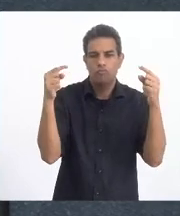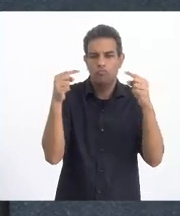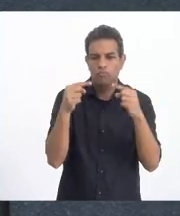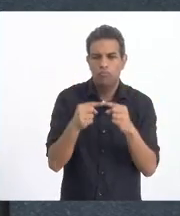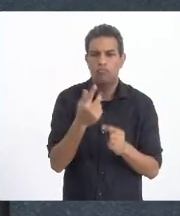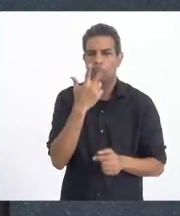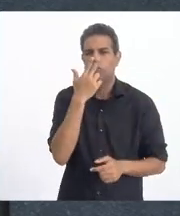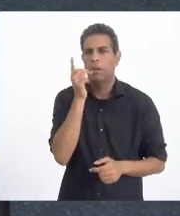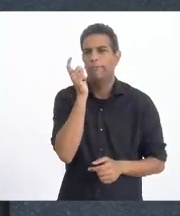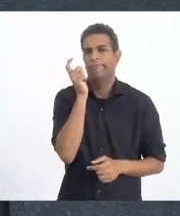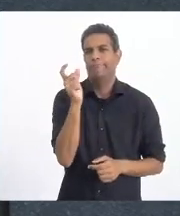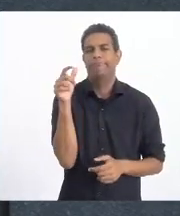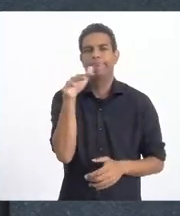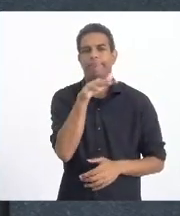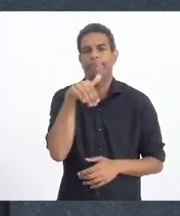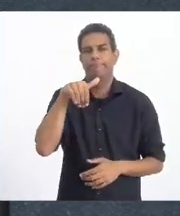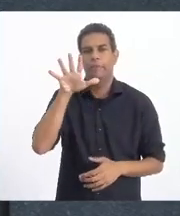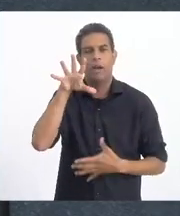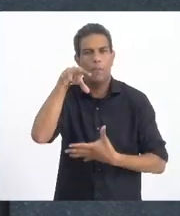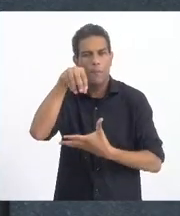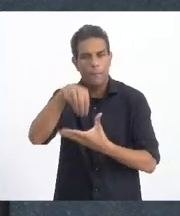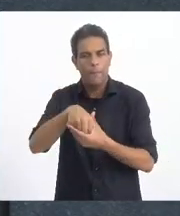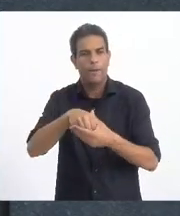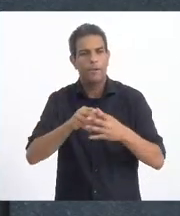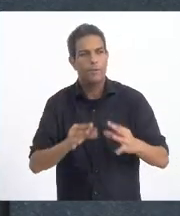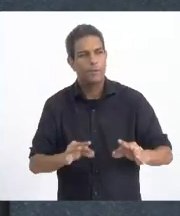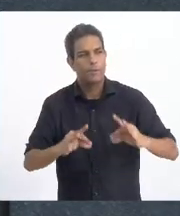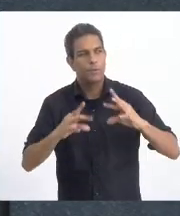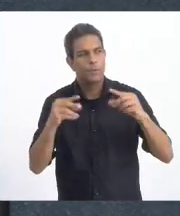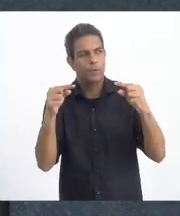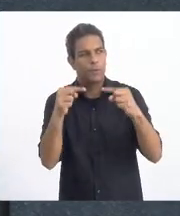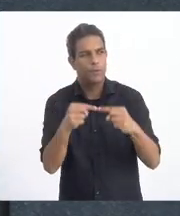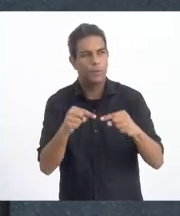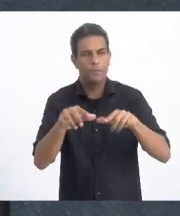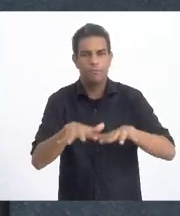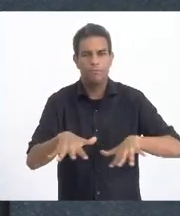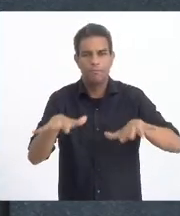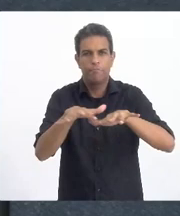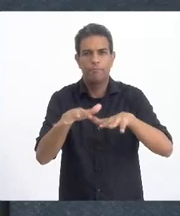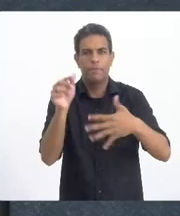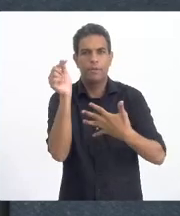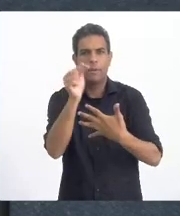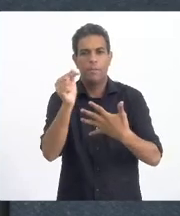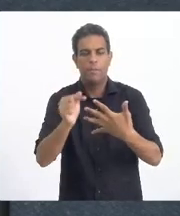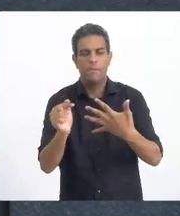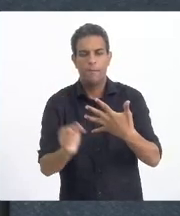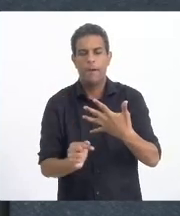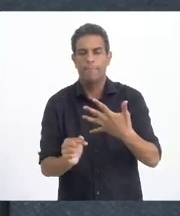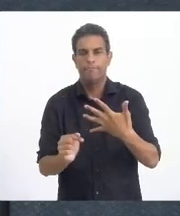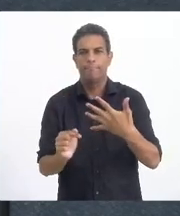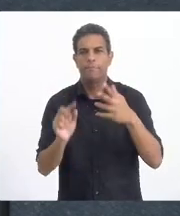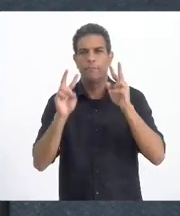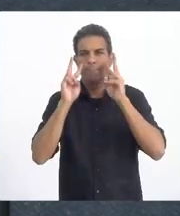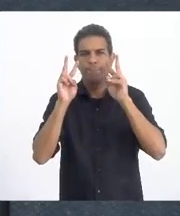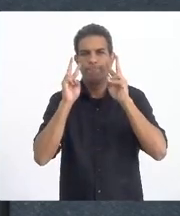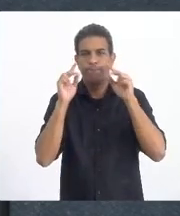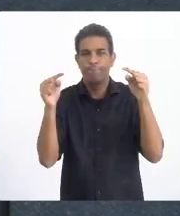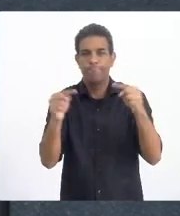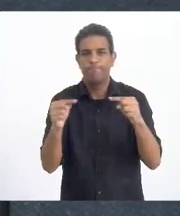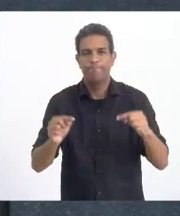parece interessam em maior ou menor grau a todos, mas em particular, os pontos que eu vou destacar aqui talvez